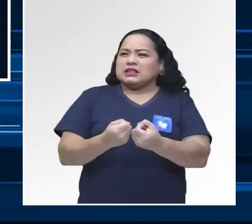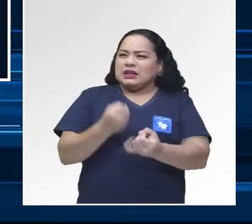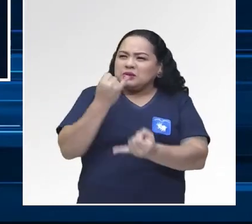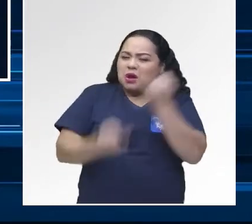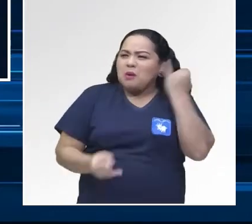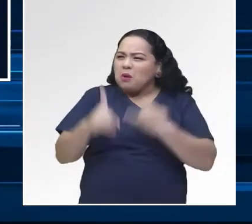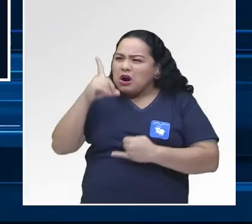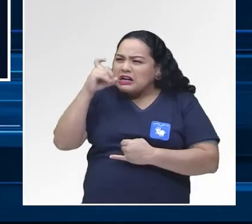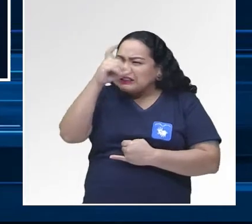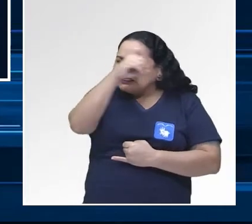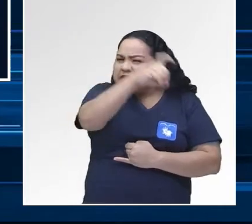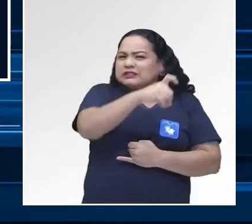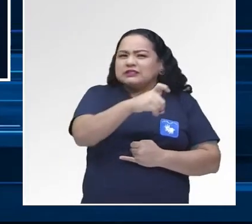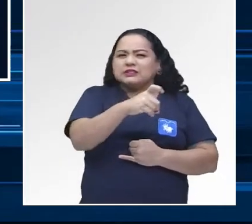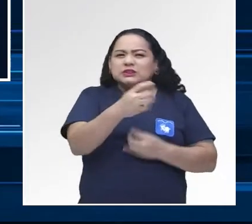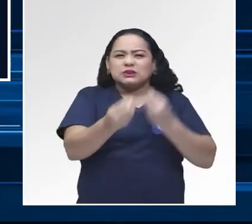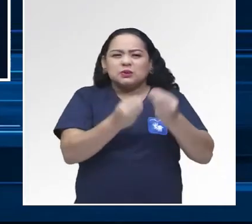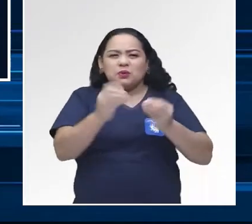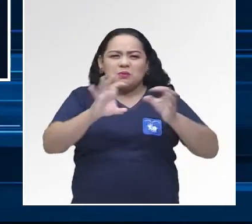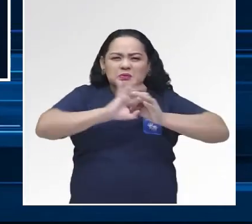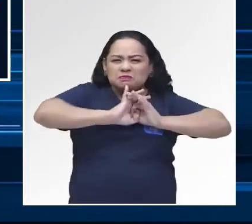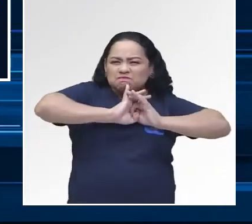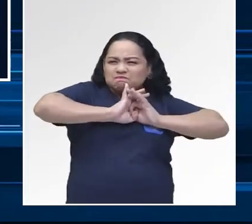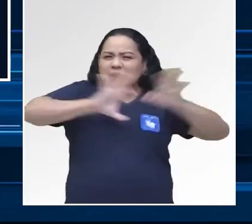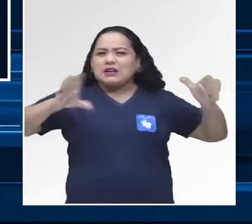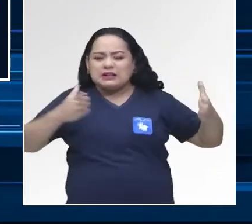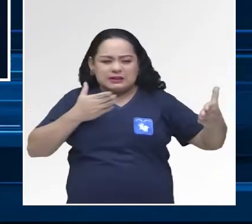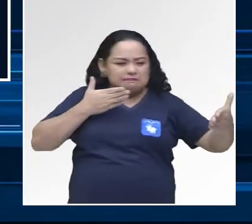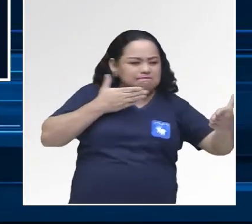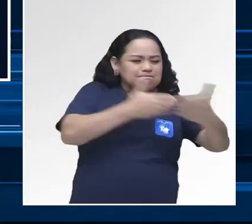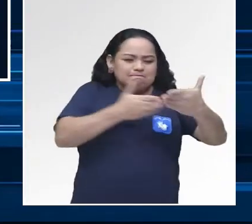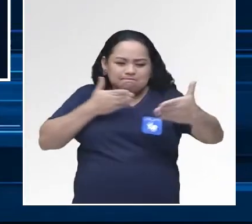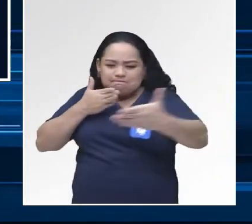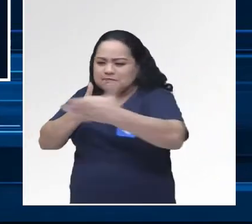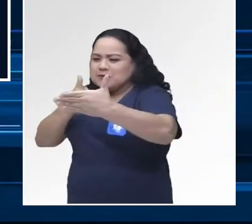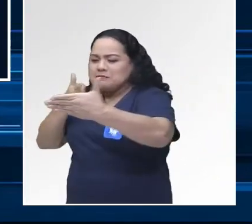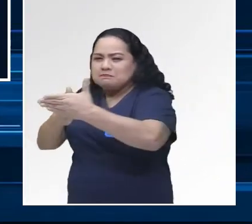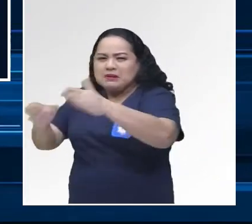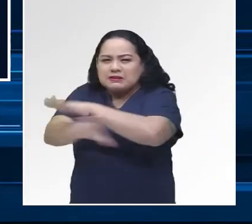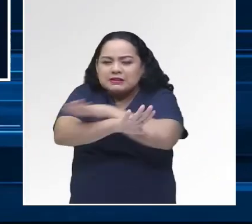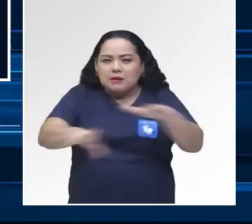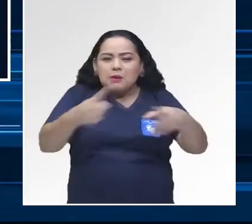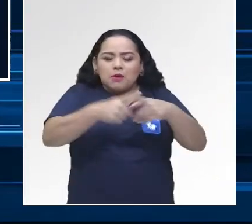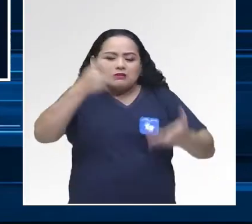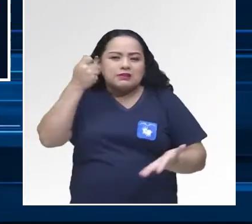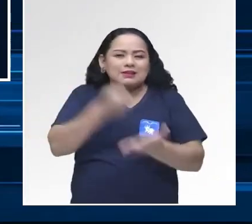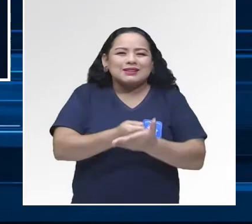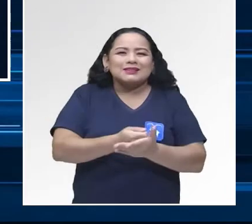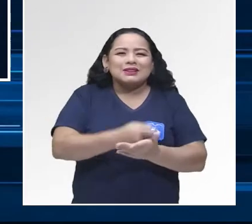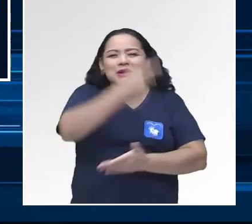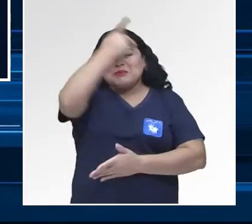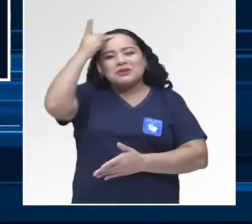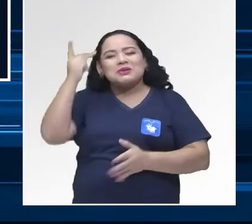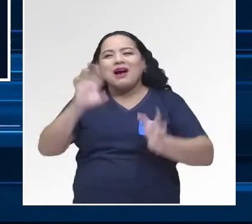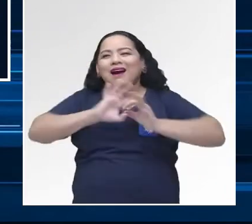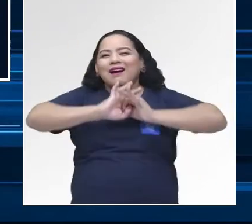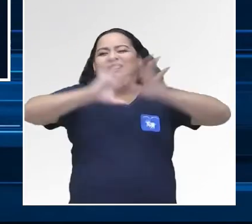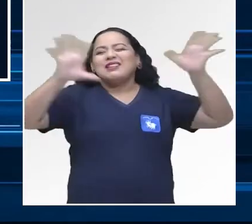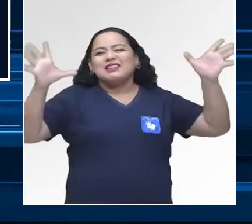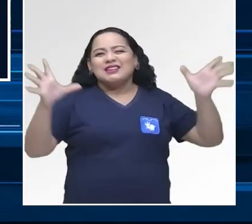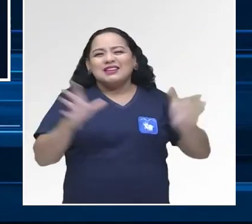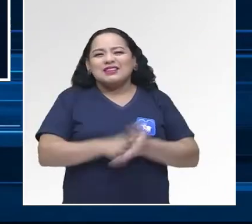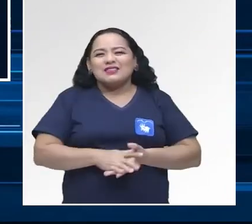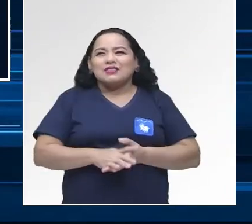né? Você tem que romper certas barreiras, porque é um rigor. Quando a pessoa é mais liberal, não. A coisa acontece de uma maneira